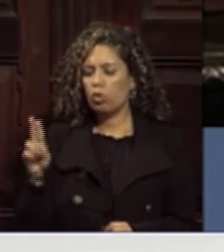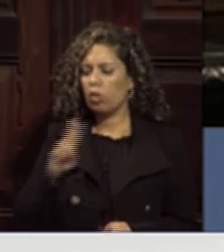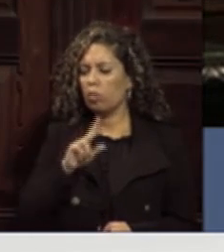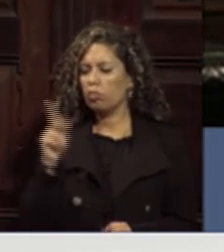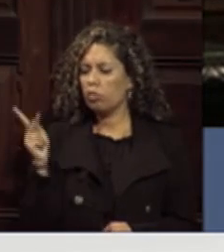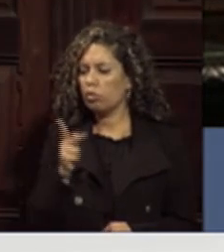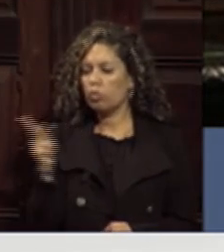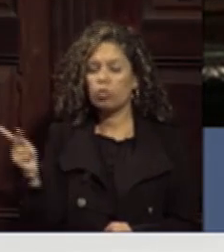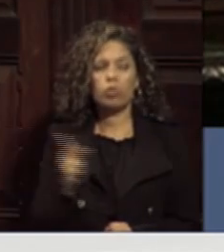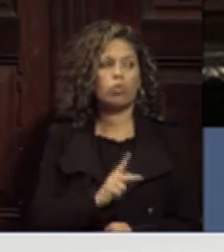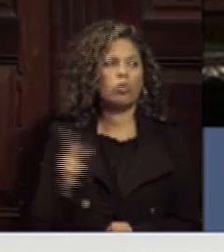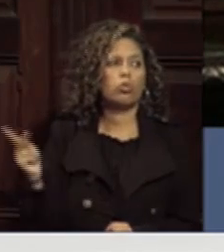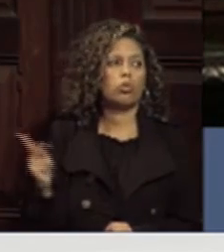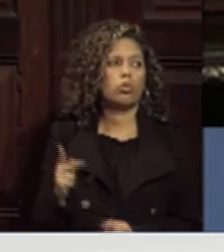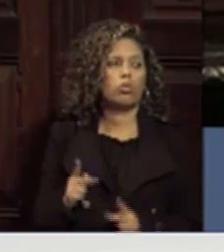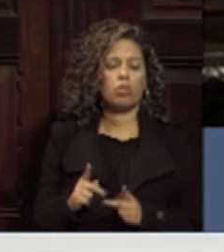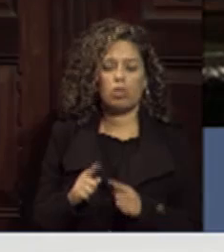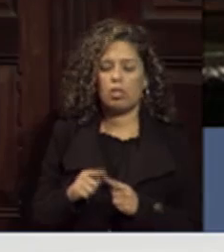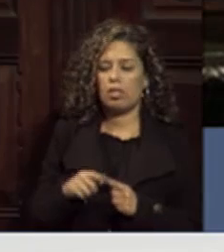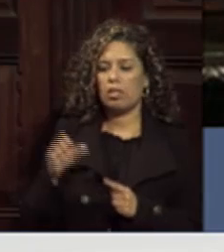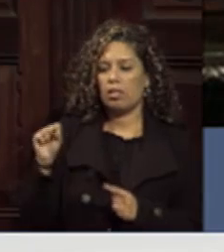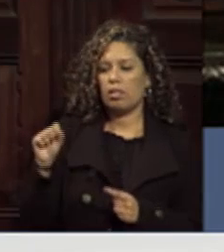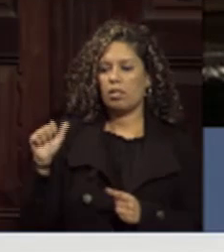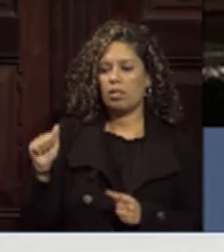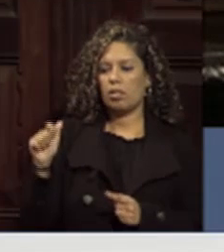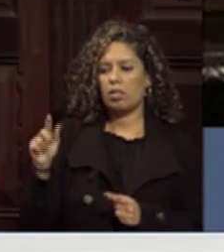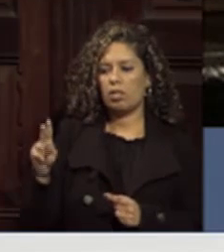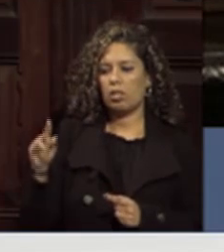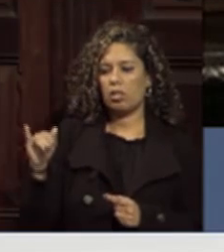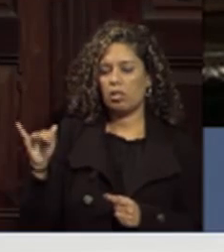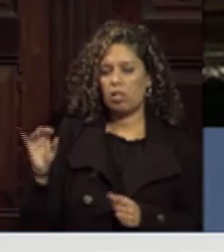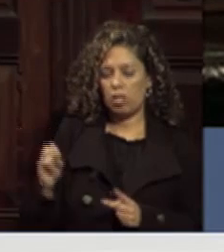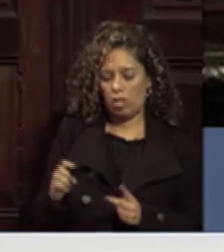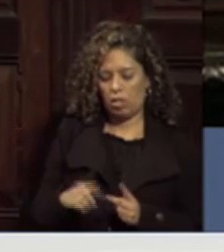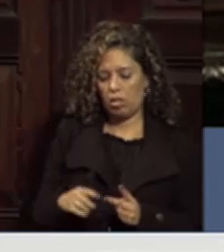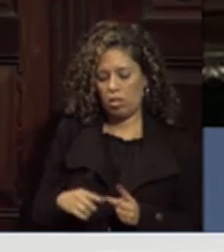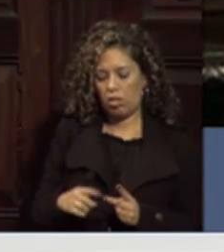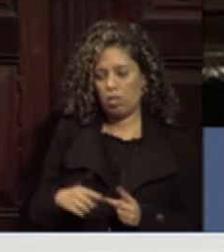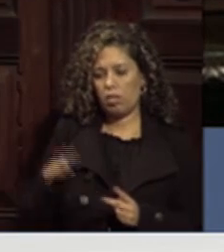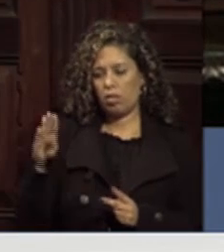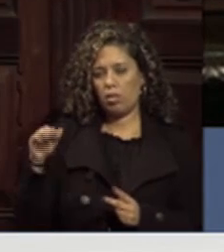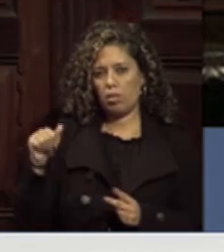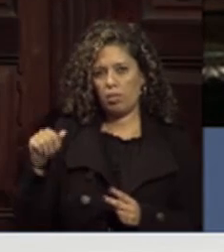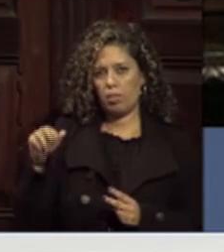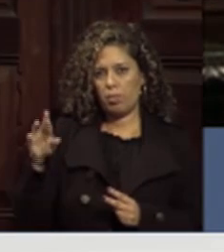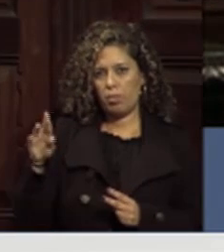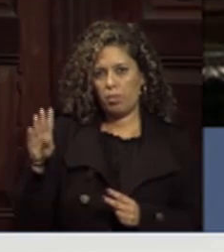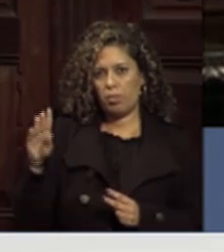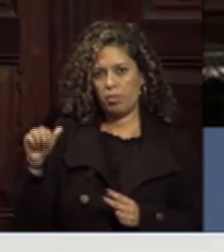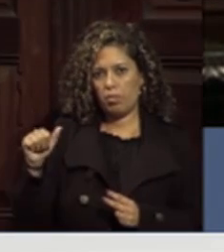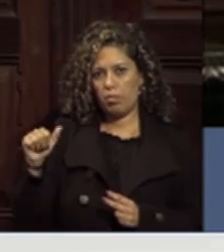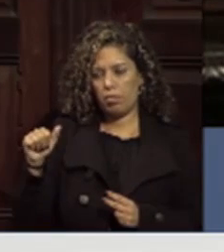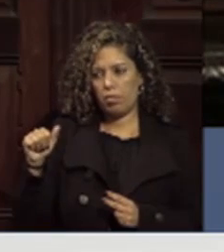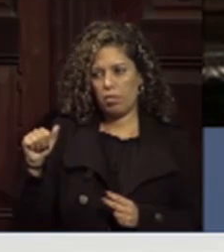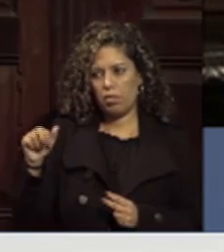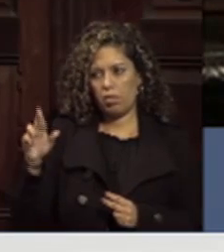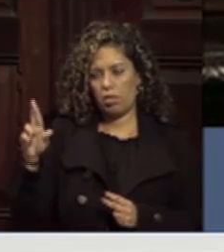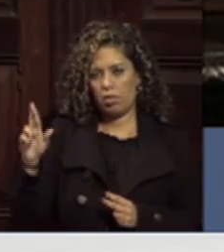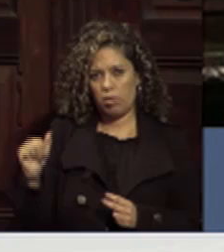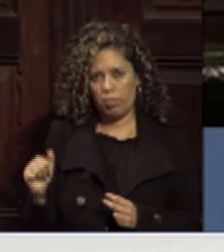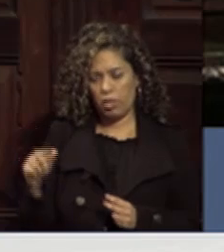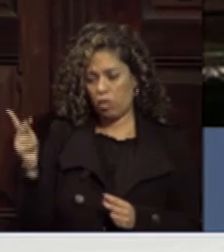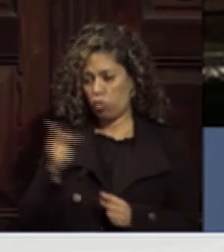dos doutores Sávio Bittencourt e Bárbara Toledo, eu faço aqui a minha homenagem a todos os